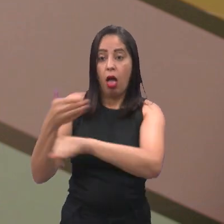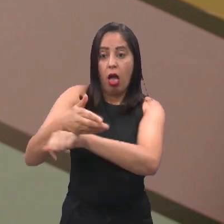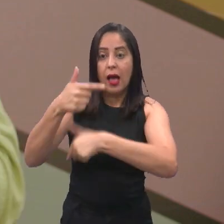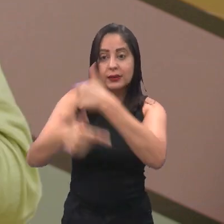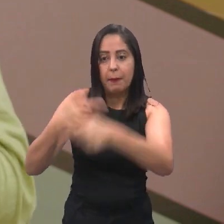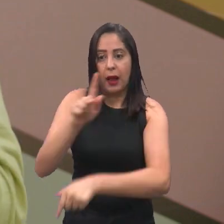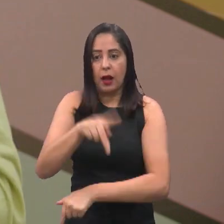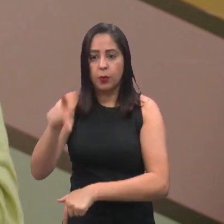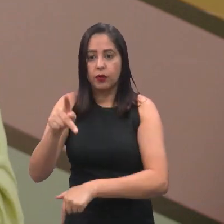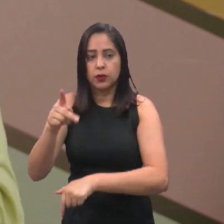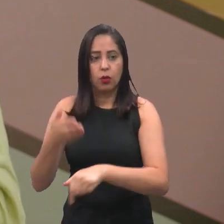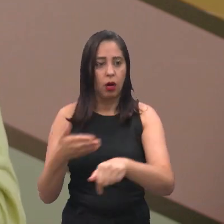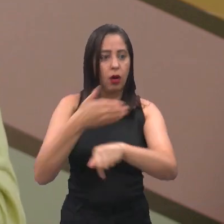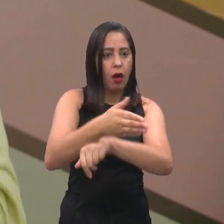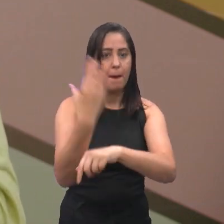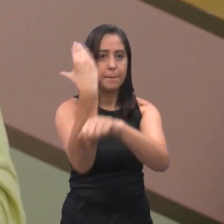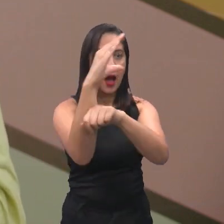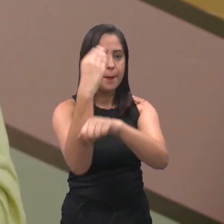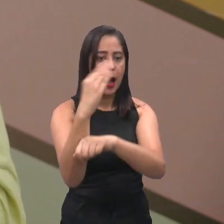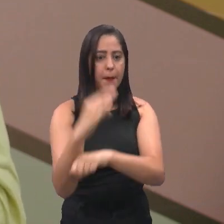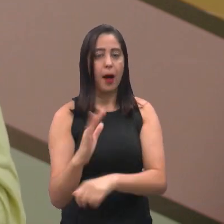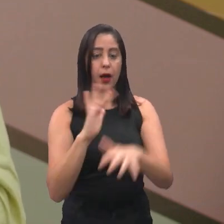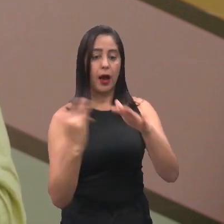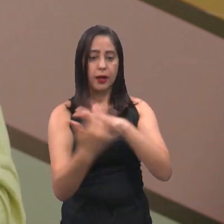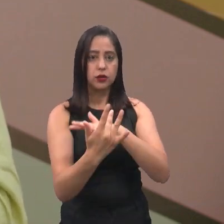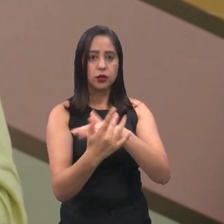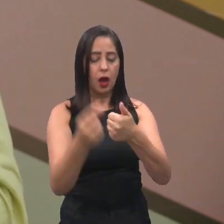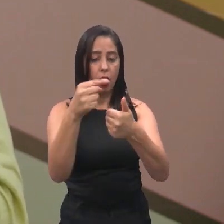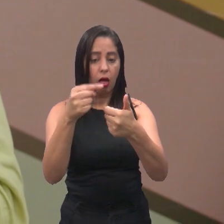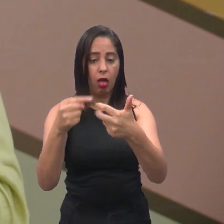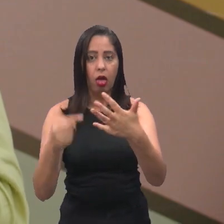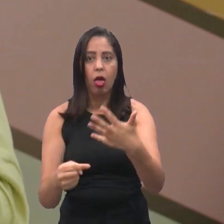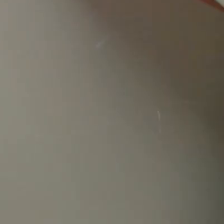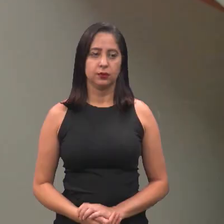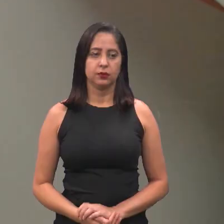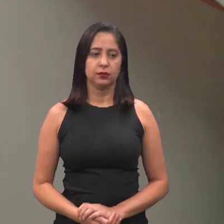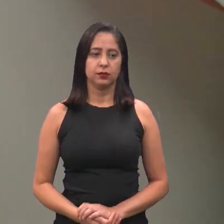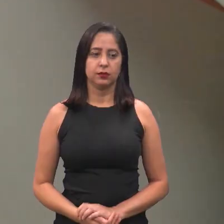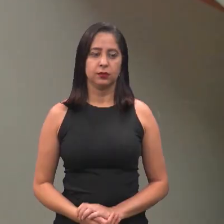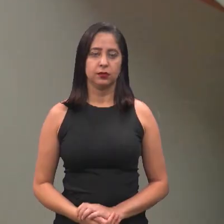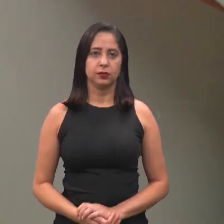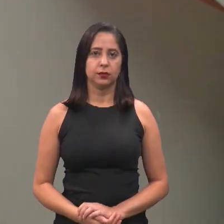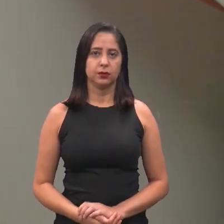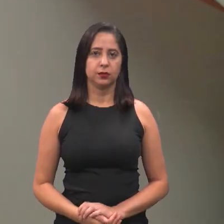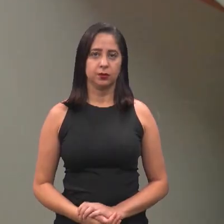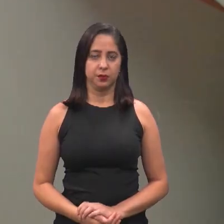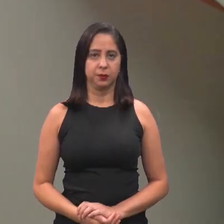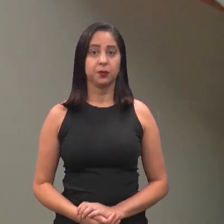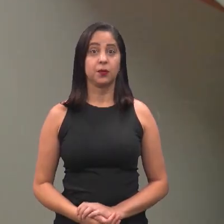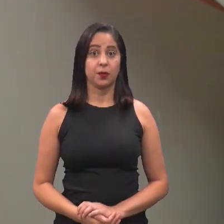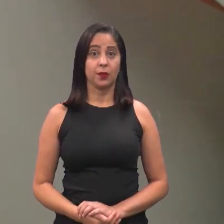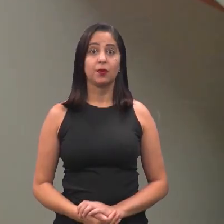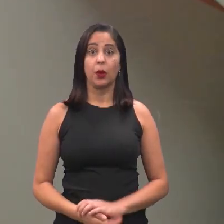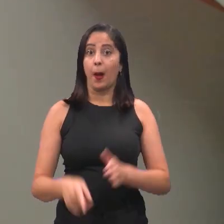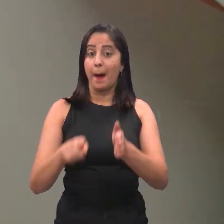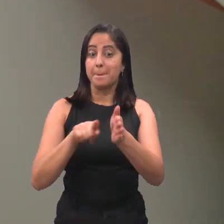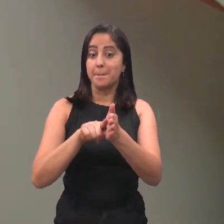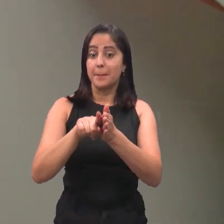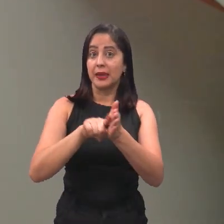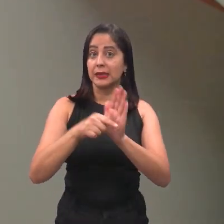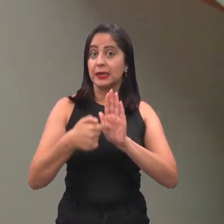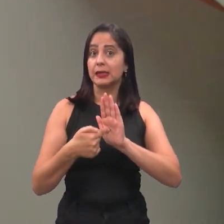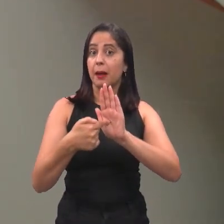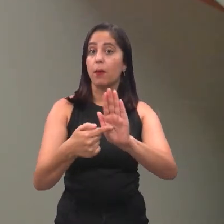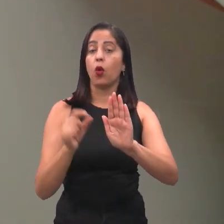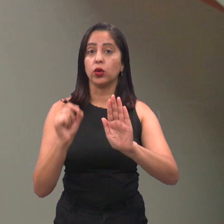fazia muitas atribuições e uma exigência muito grande na entrega. Olha só esses dados. Uma pesquisa recente mostra